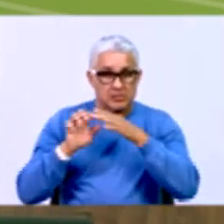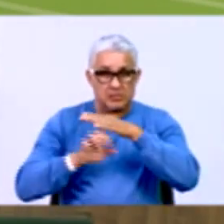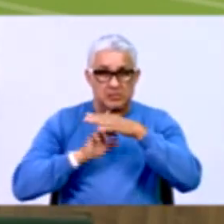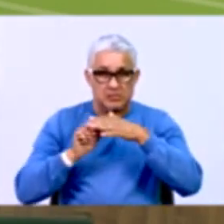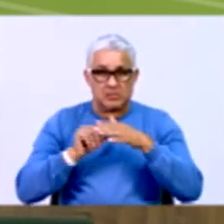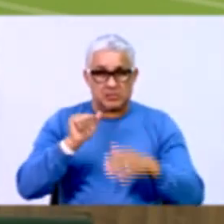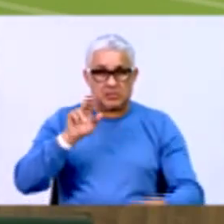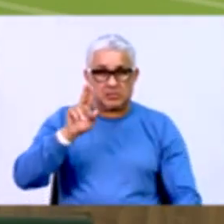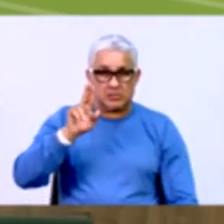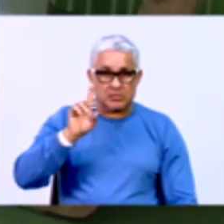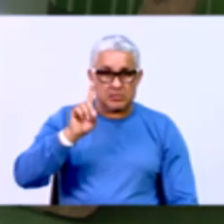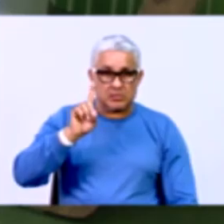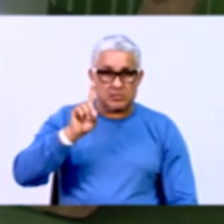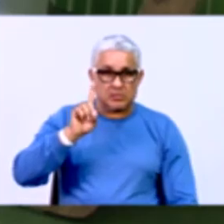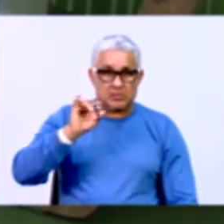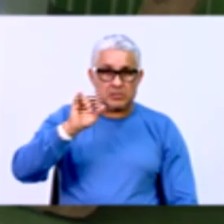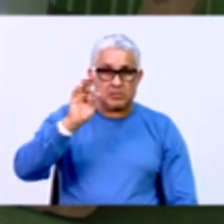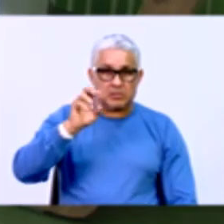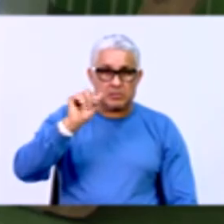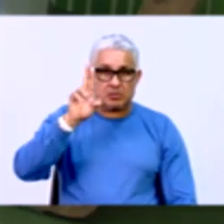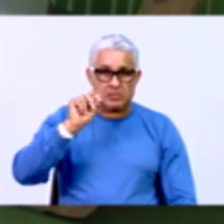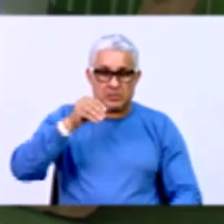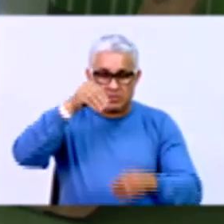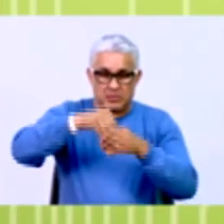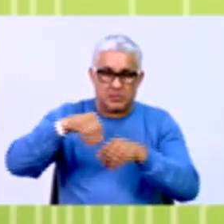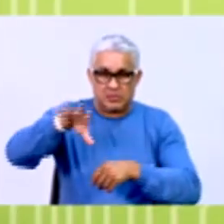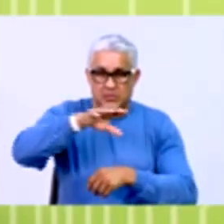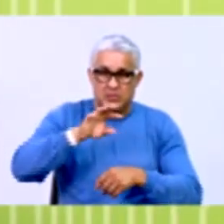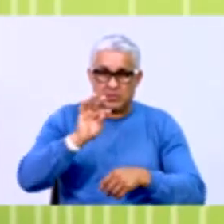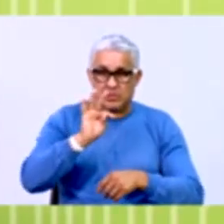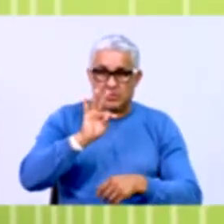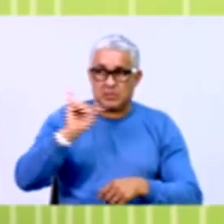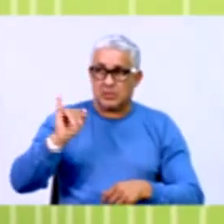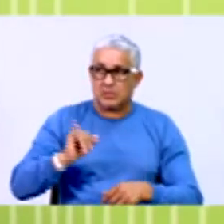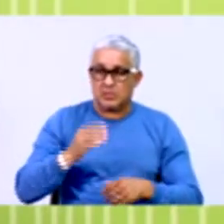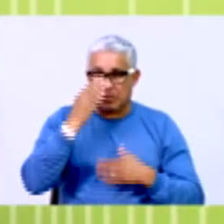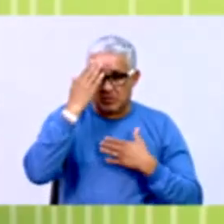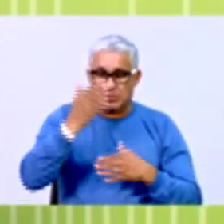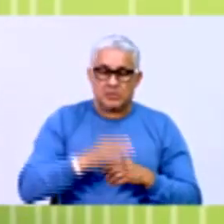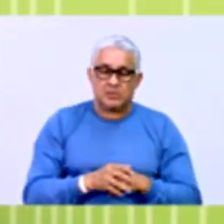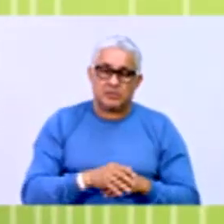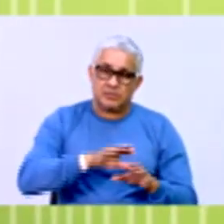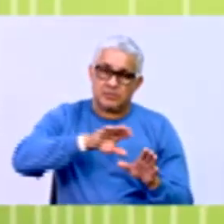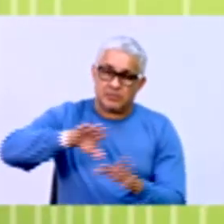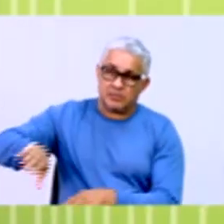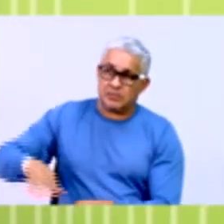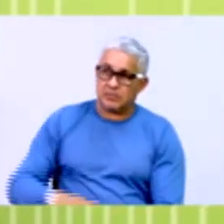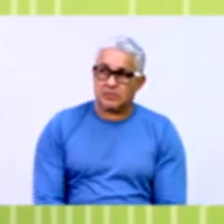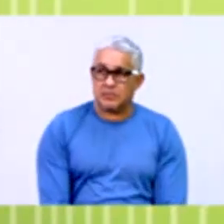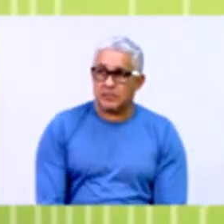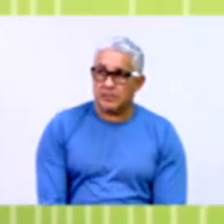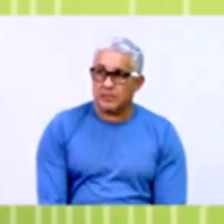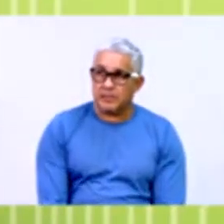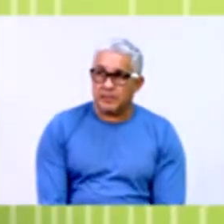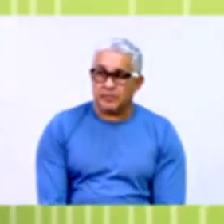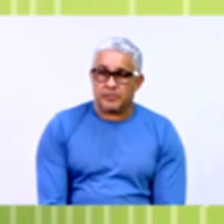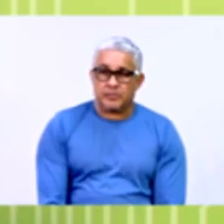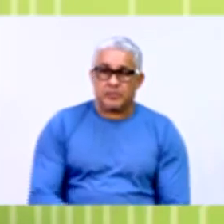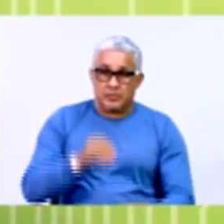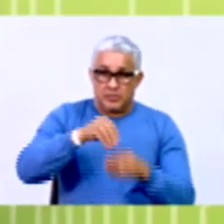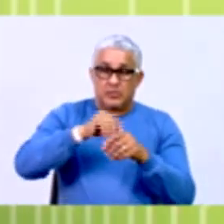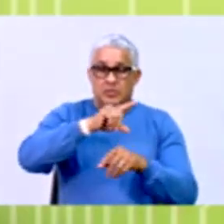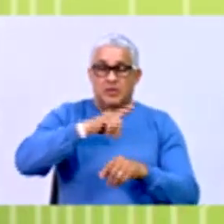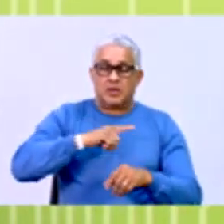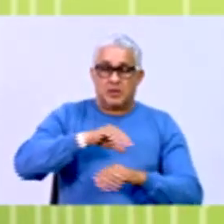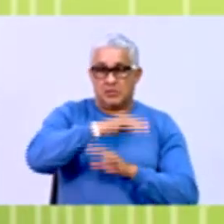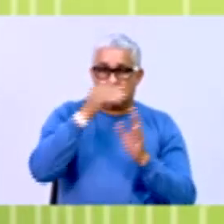auditoria na área de TI. Tá, professor? Muito bem, professor. Obrigado. Vocês percebam que aí na fala do professor tem tudo aquilo que a gente falou, né? O foco,